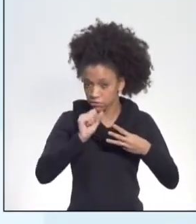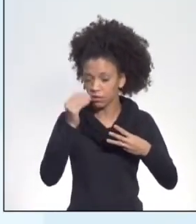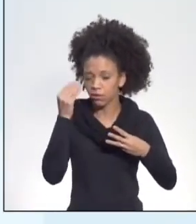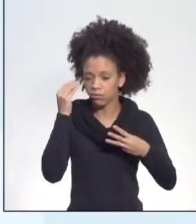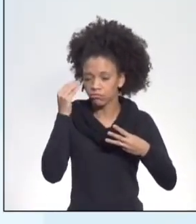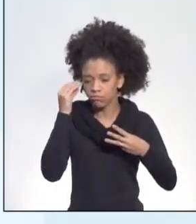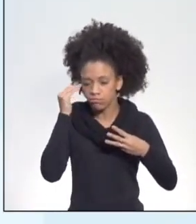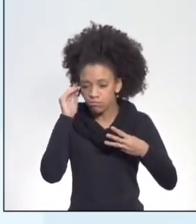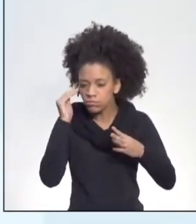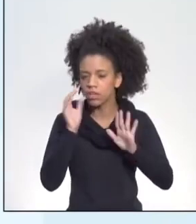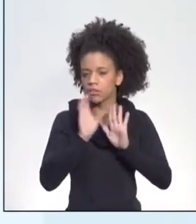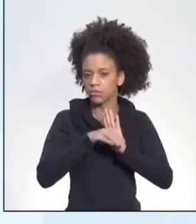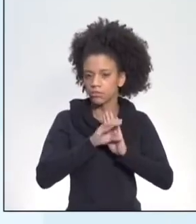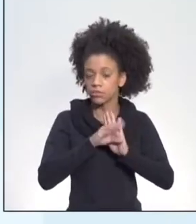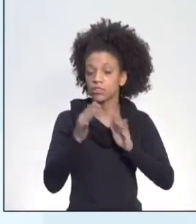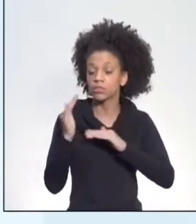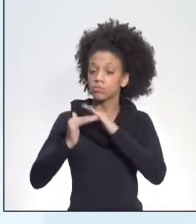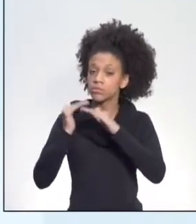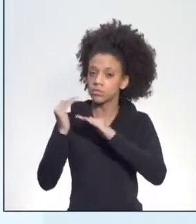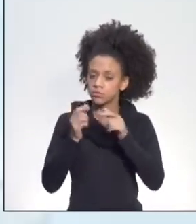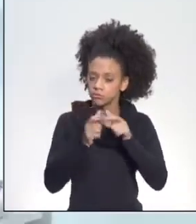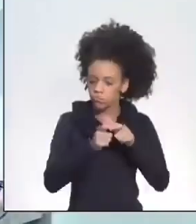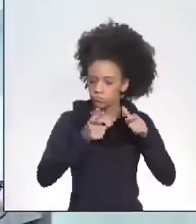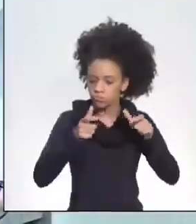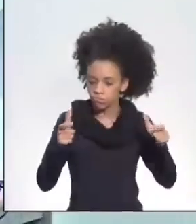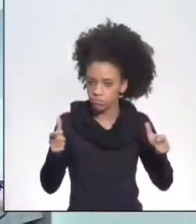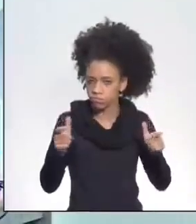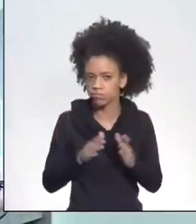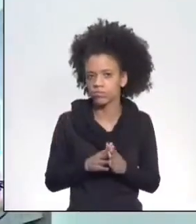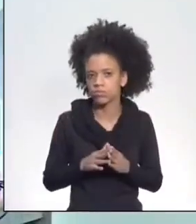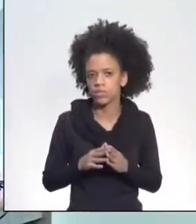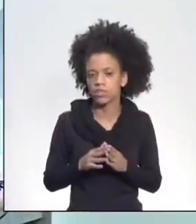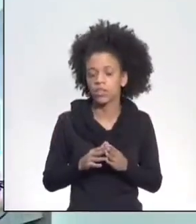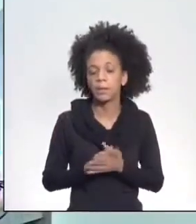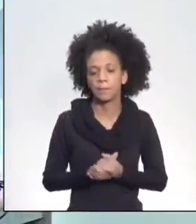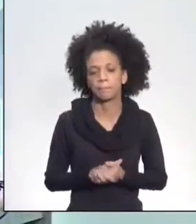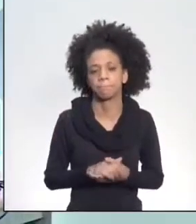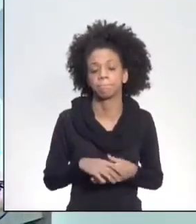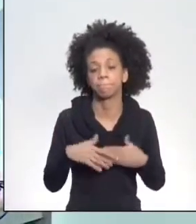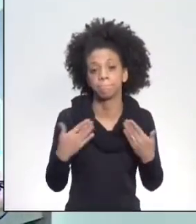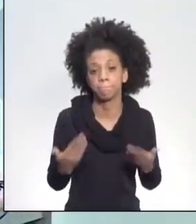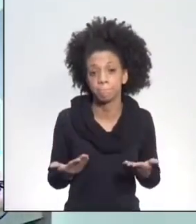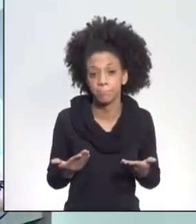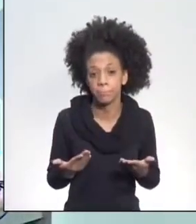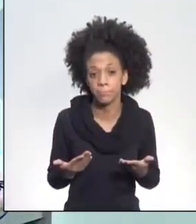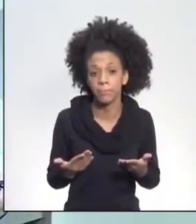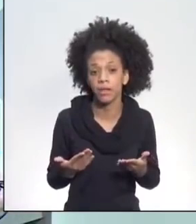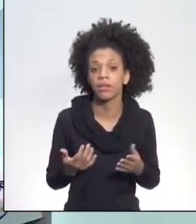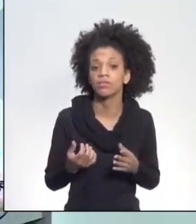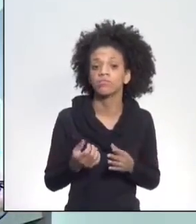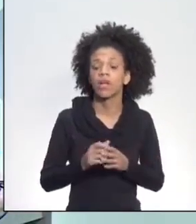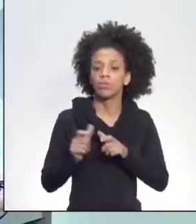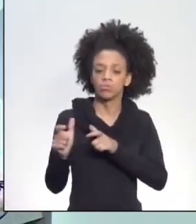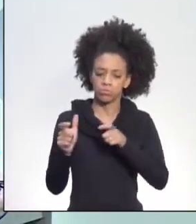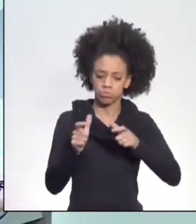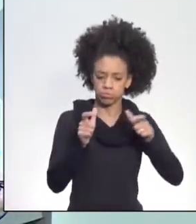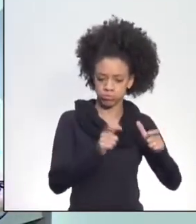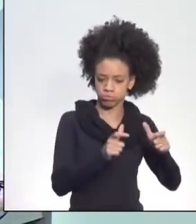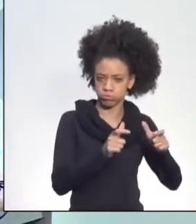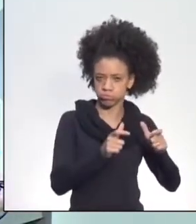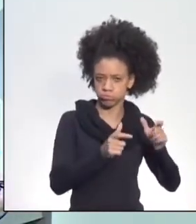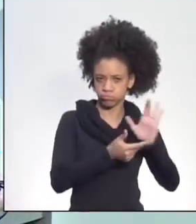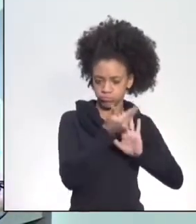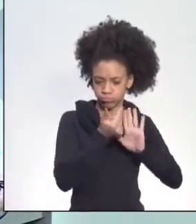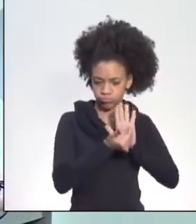conceitos, né, e os processos de criação que os envolve, tá? Então, intervenções urbanas, grafite e pichação.